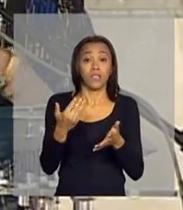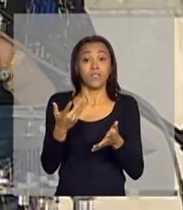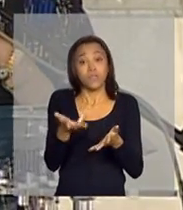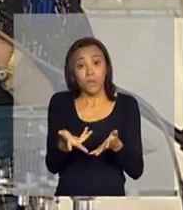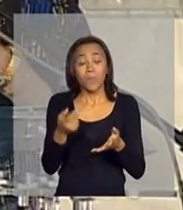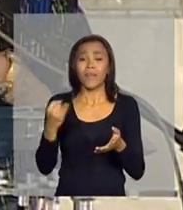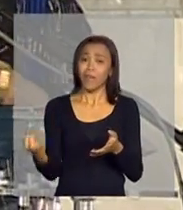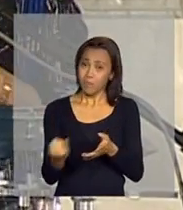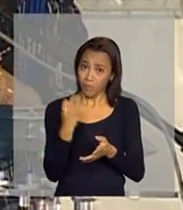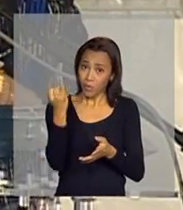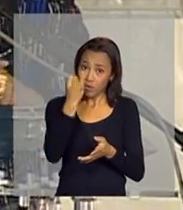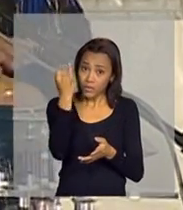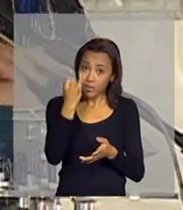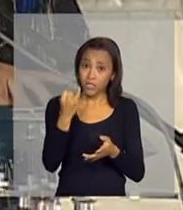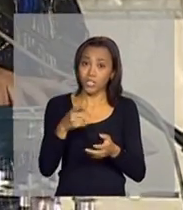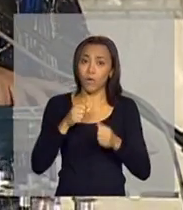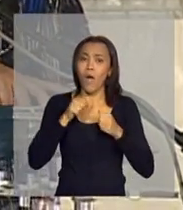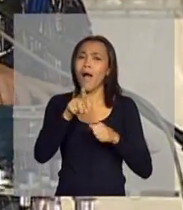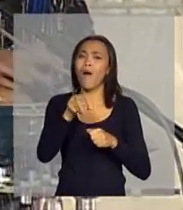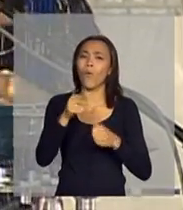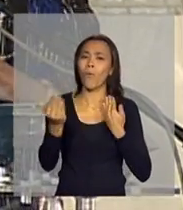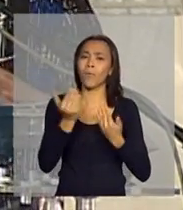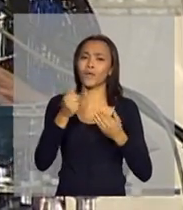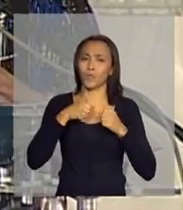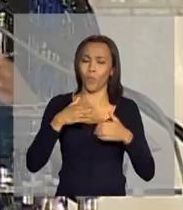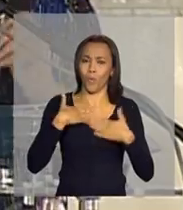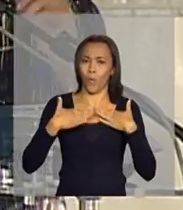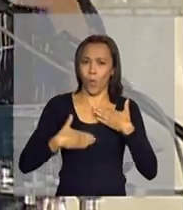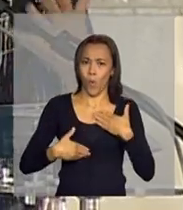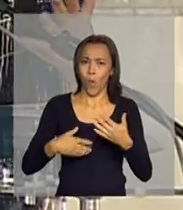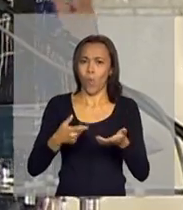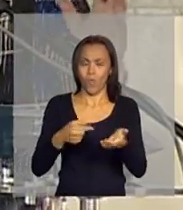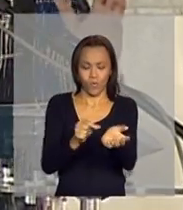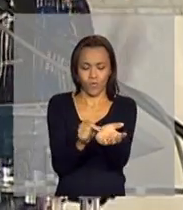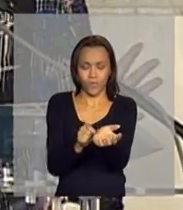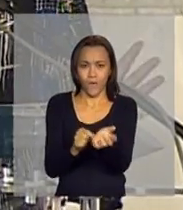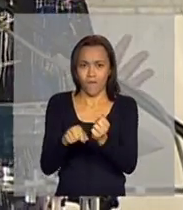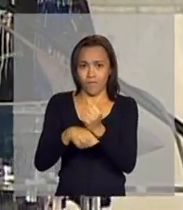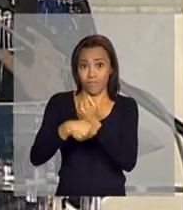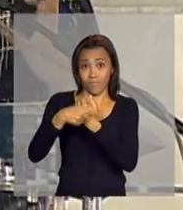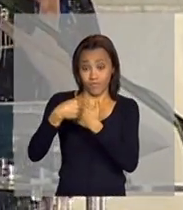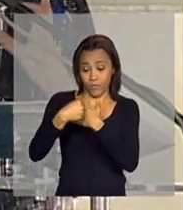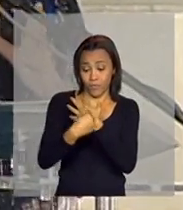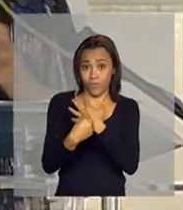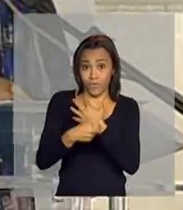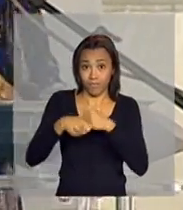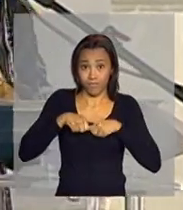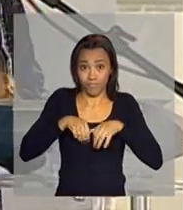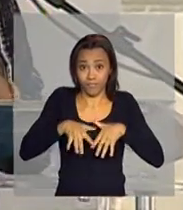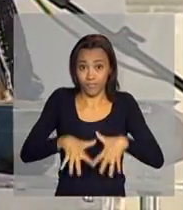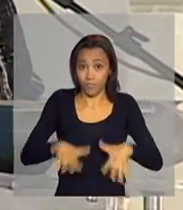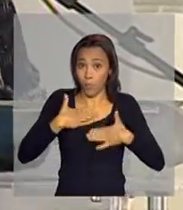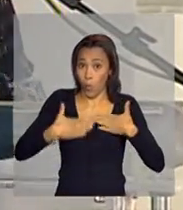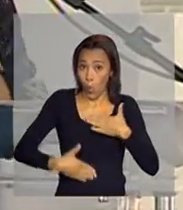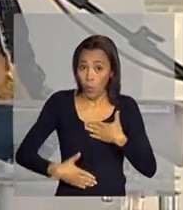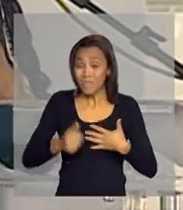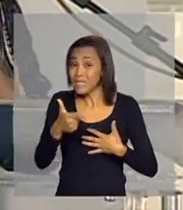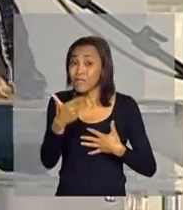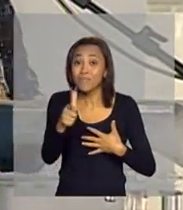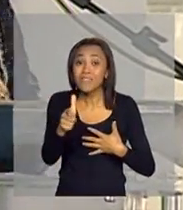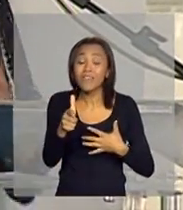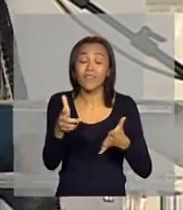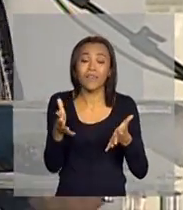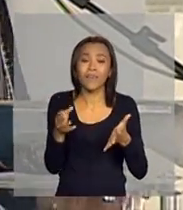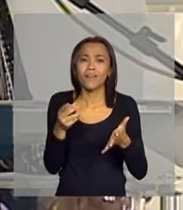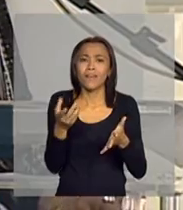tão essenciais para irrigar as maiores. Sem as pequenas, nós não temos uma